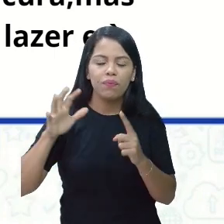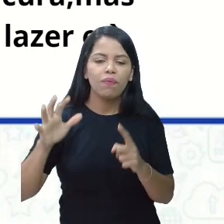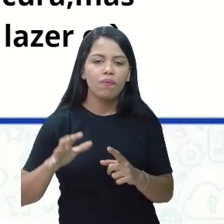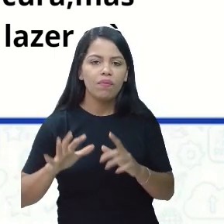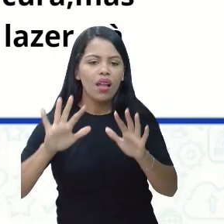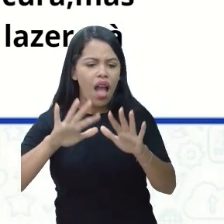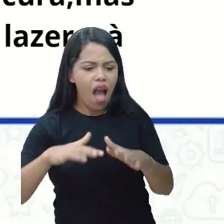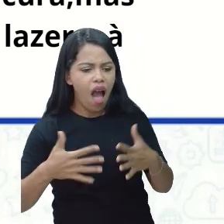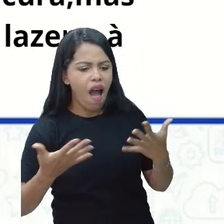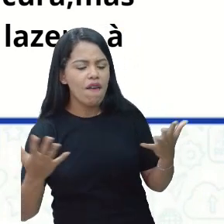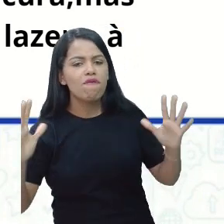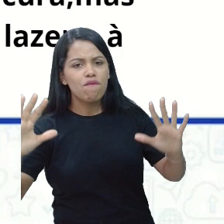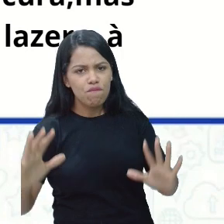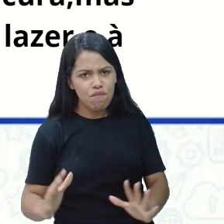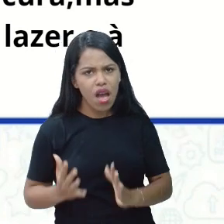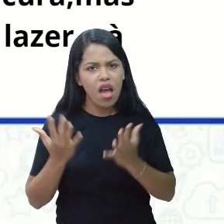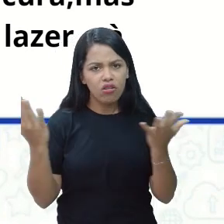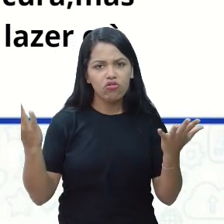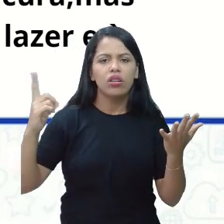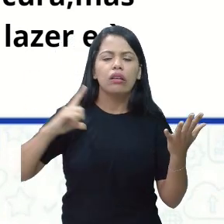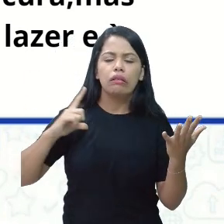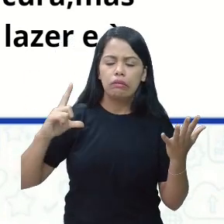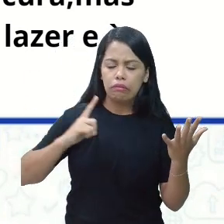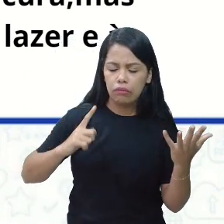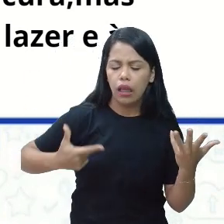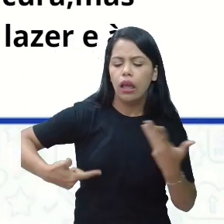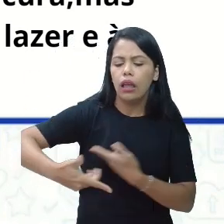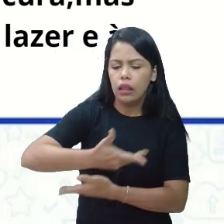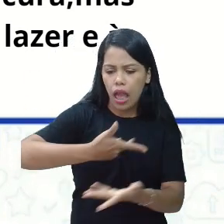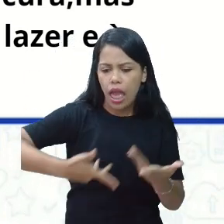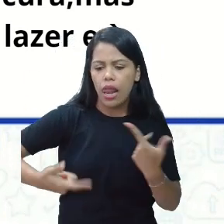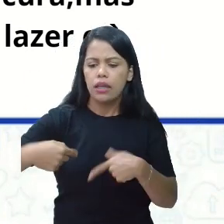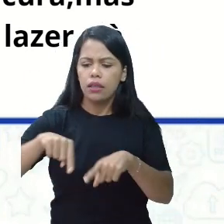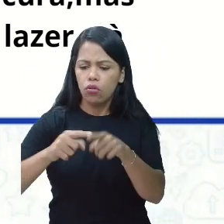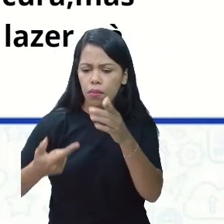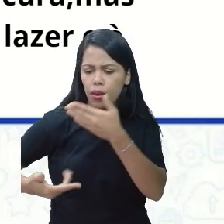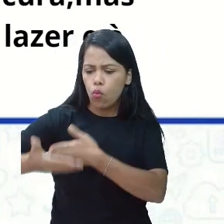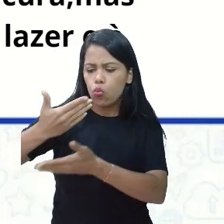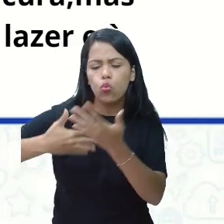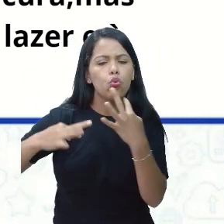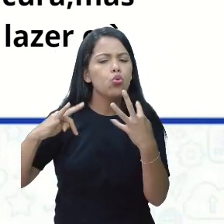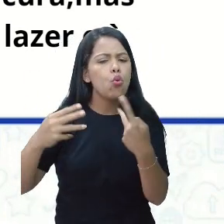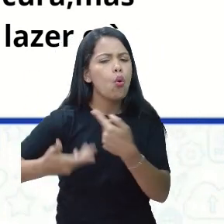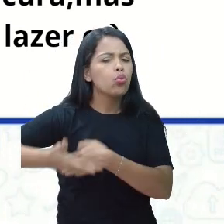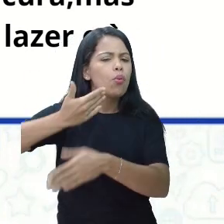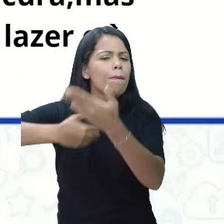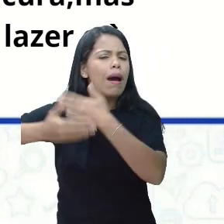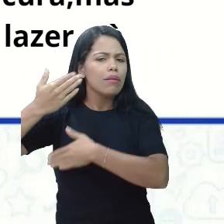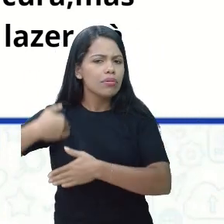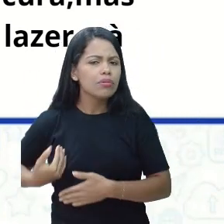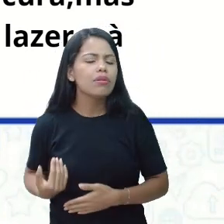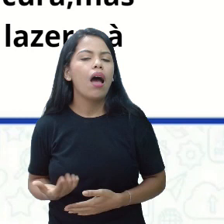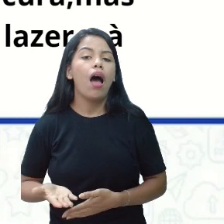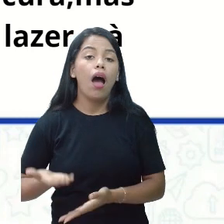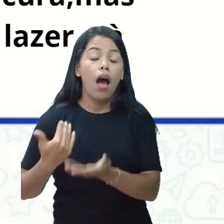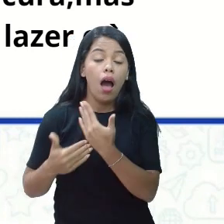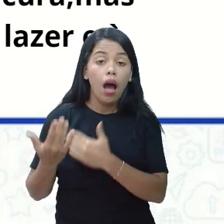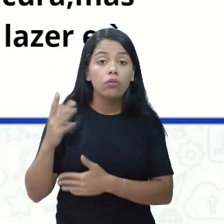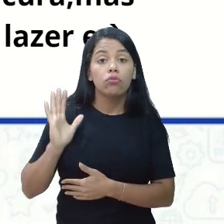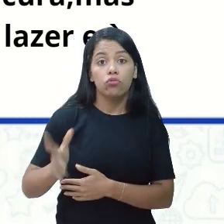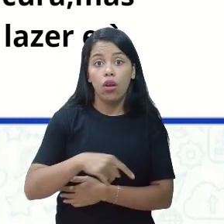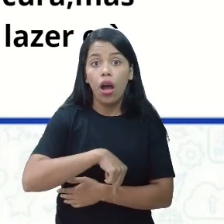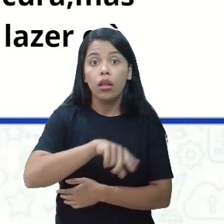também com as origens, né, como eu falei, com a ancestralidade, né, lá dos povos, né, que